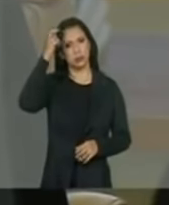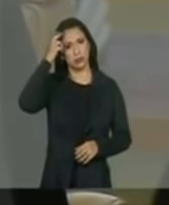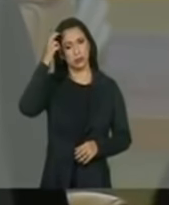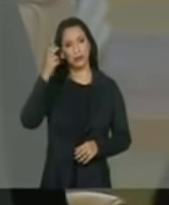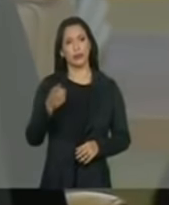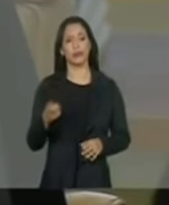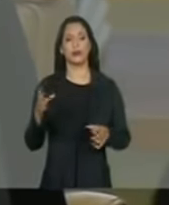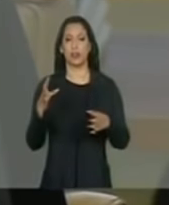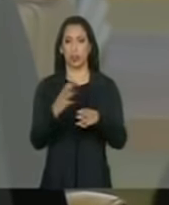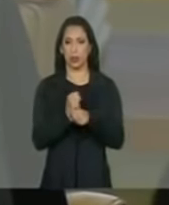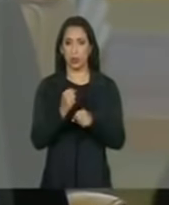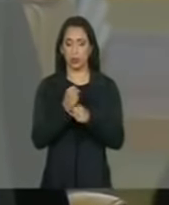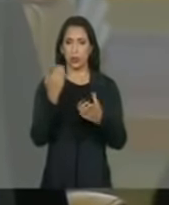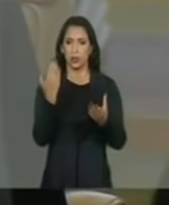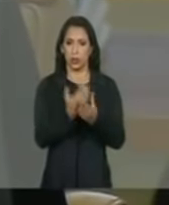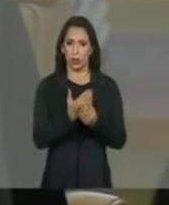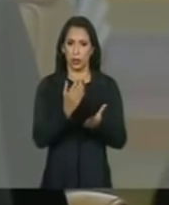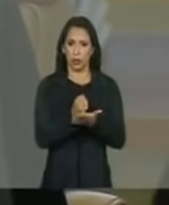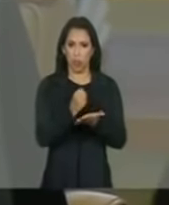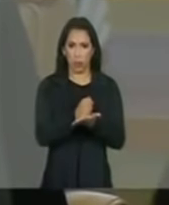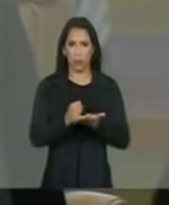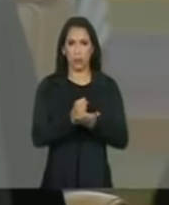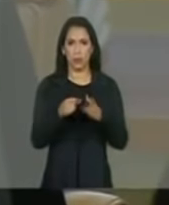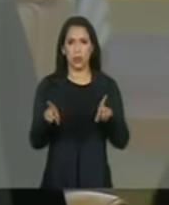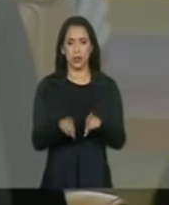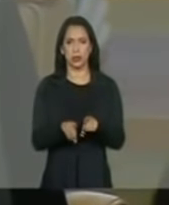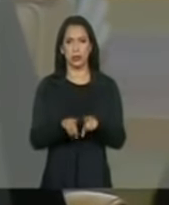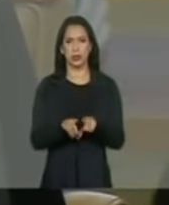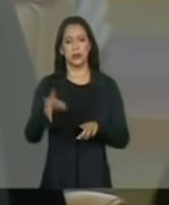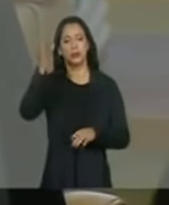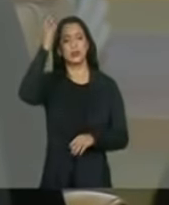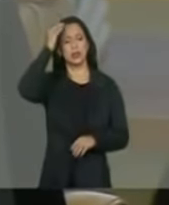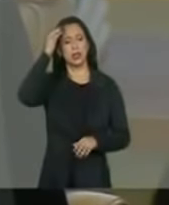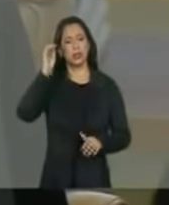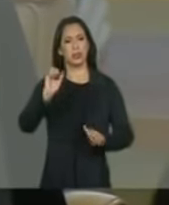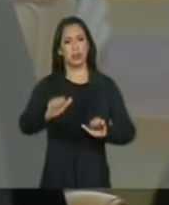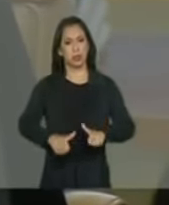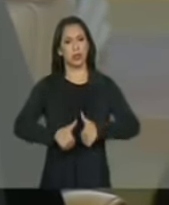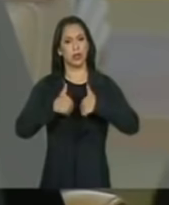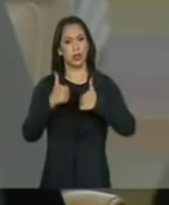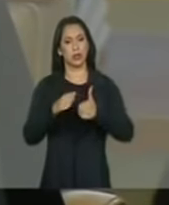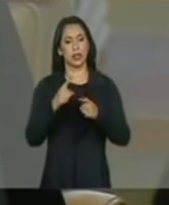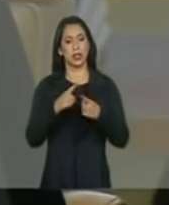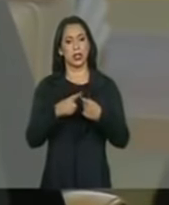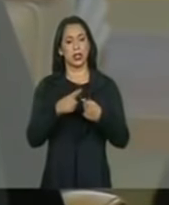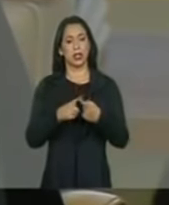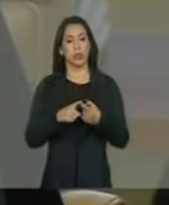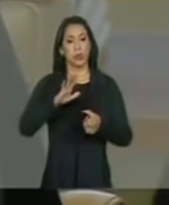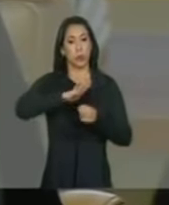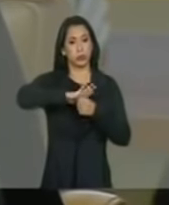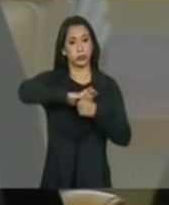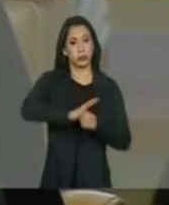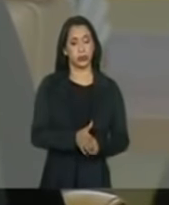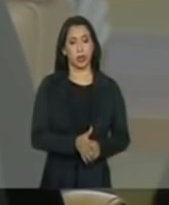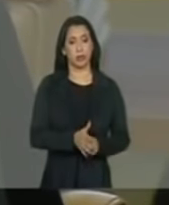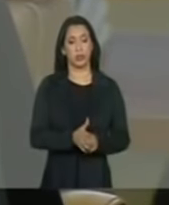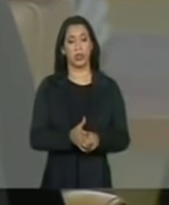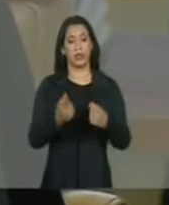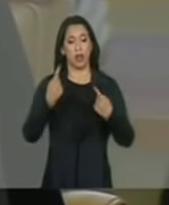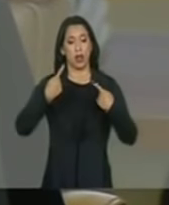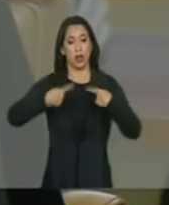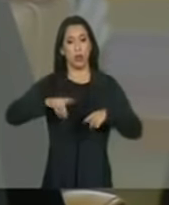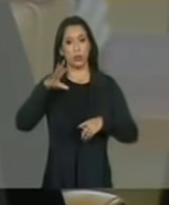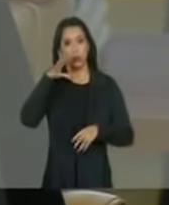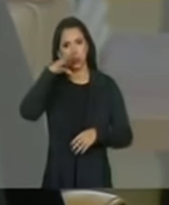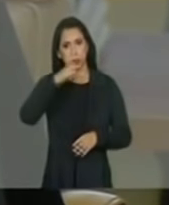do supremo tribunal federal tem entendido qualificar-se como abusiva e ilegal a utilização